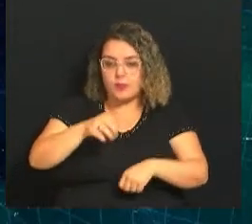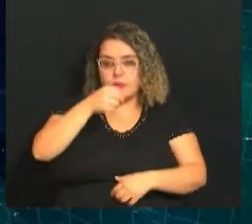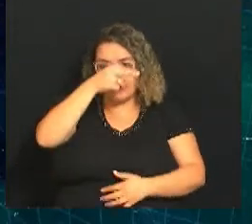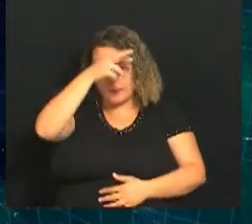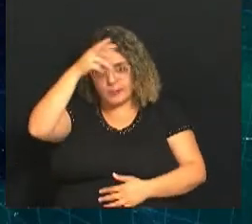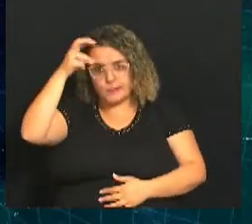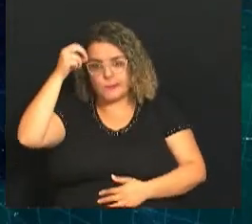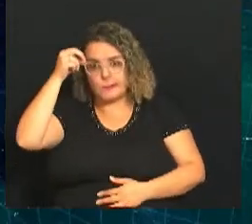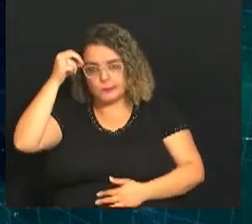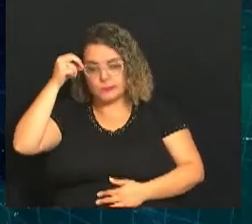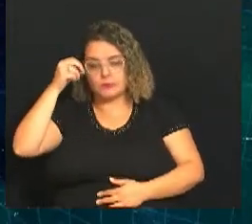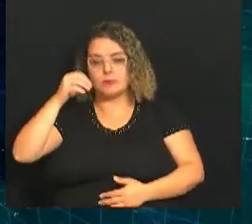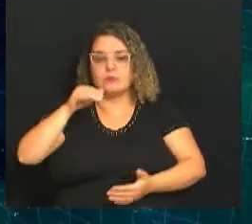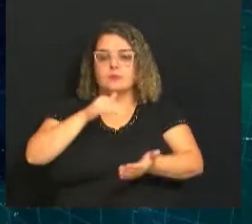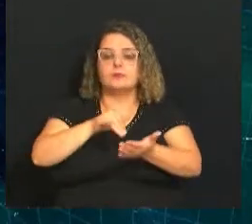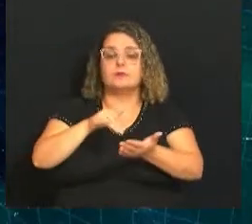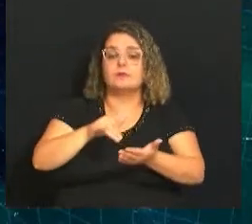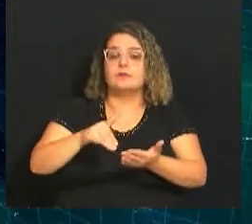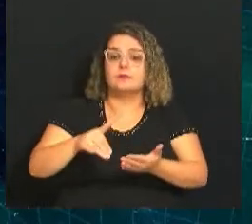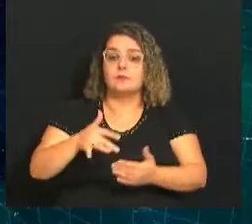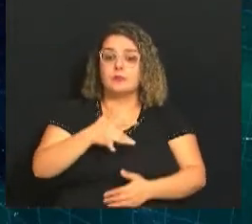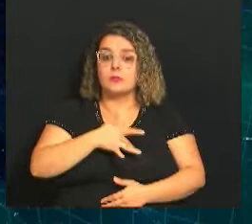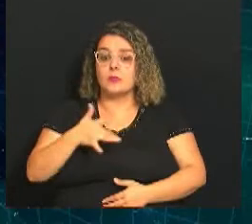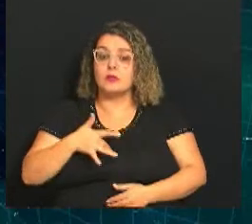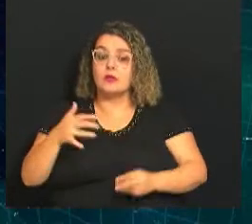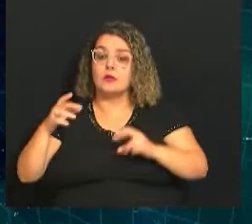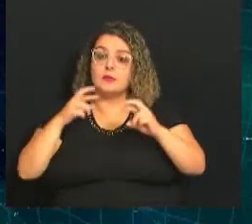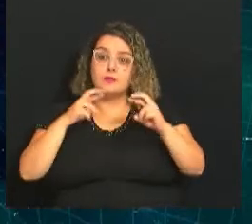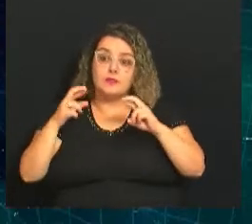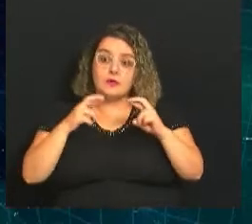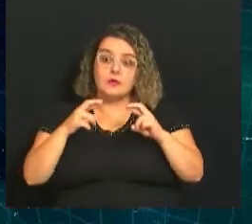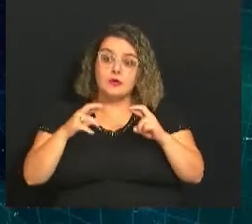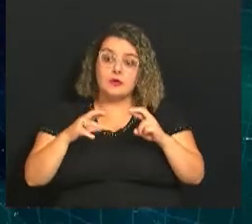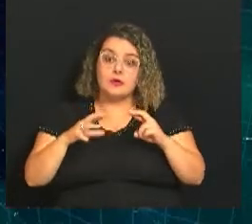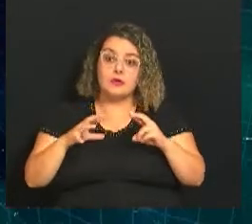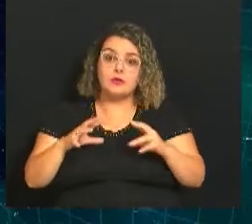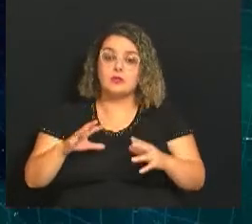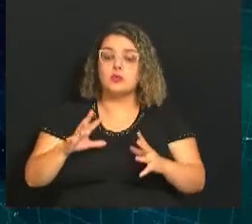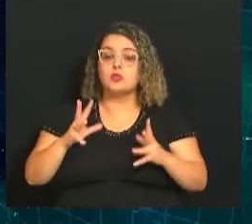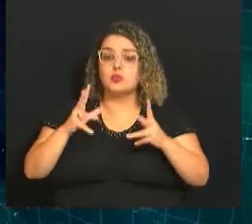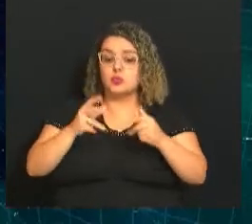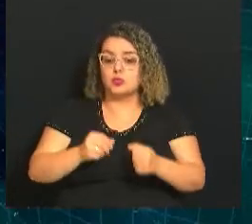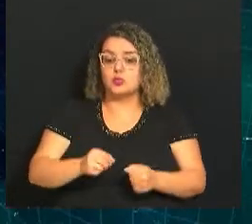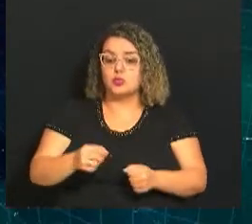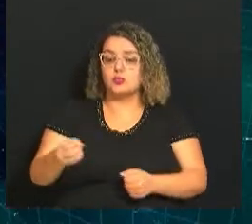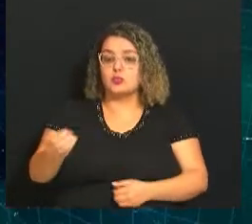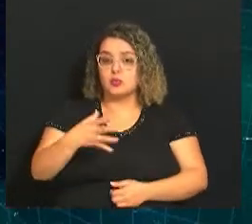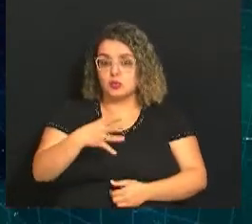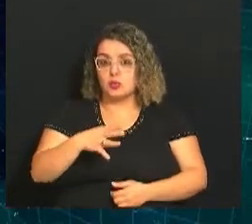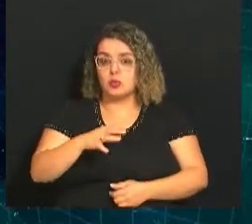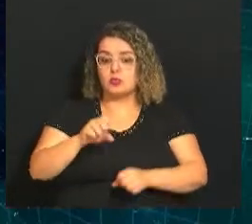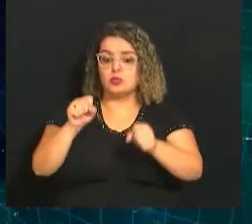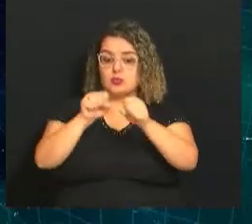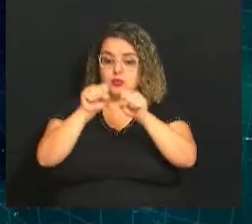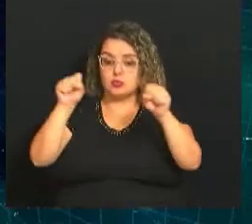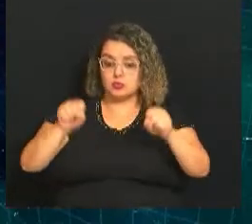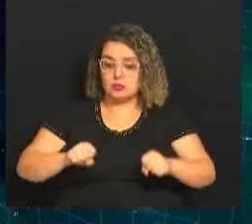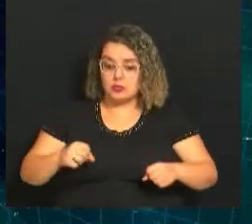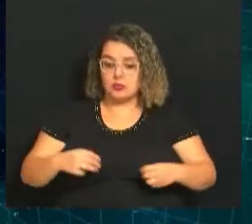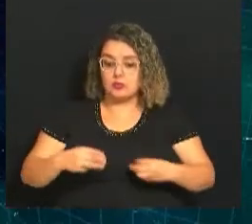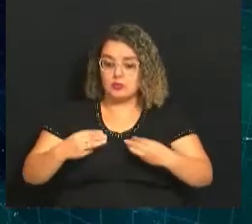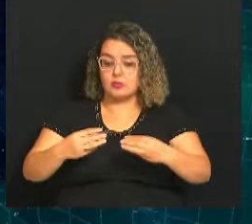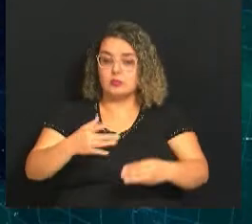a Secretaria de Saúde verificou que as atualizações das exportações no sistema do Ministério da Saúde